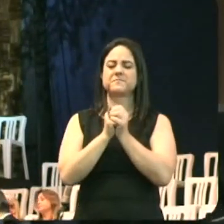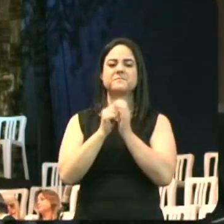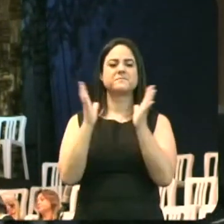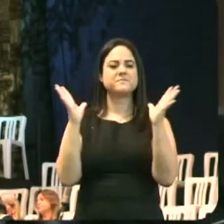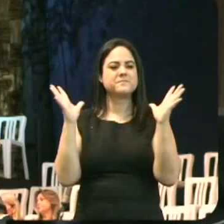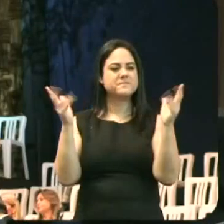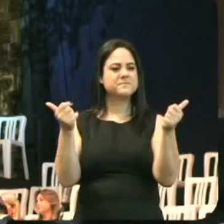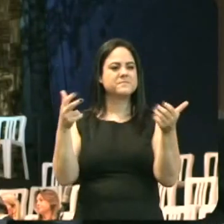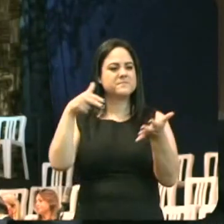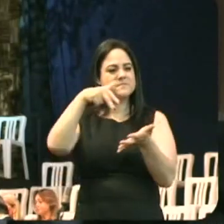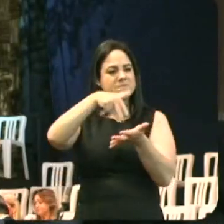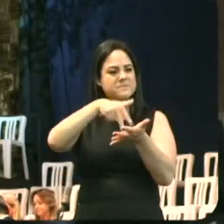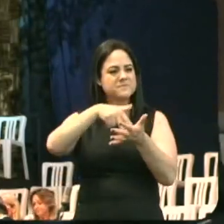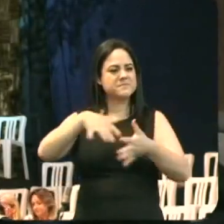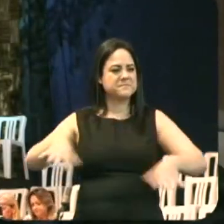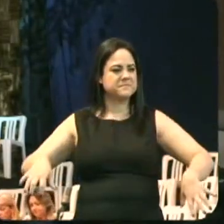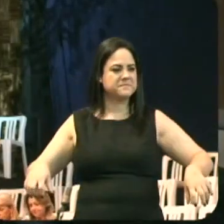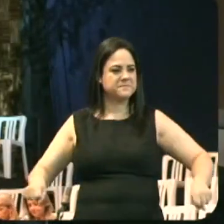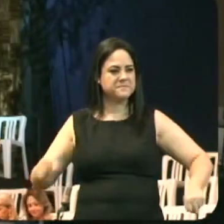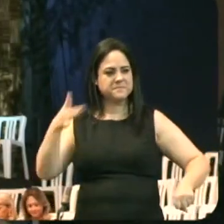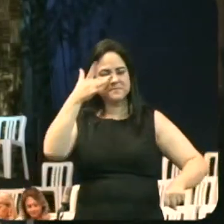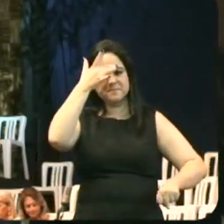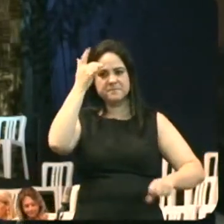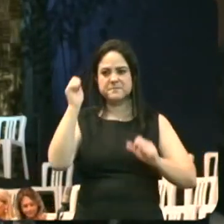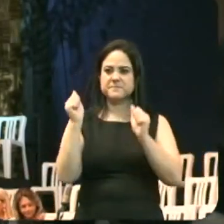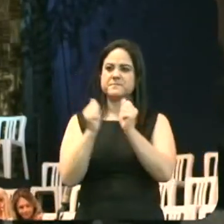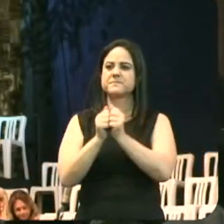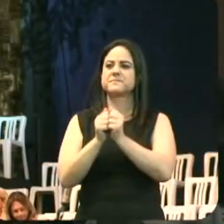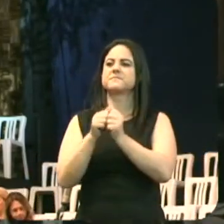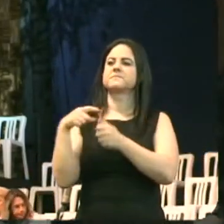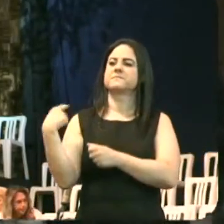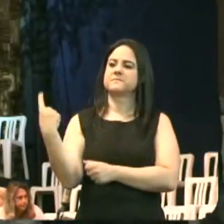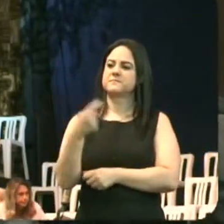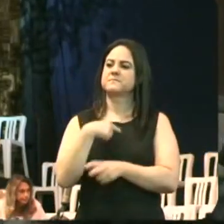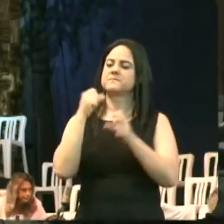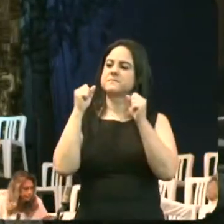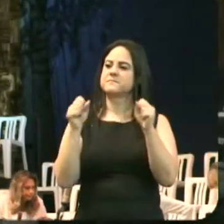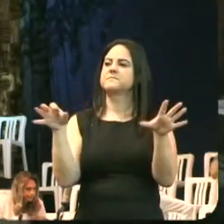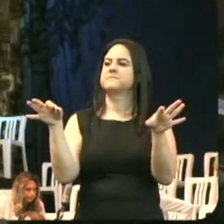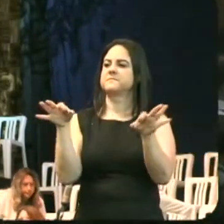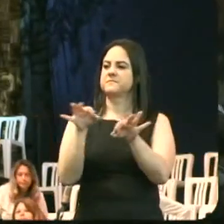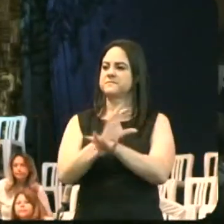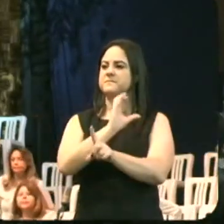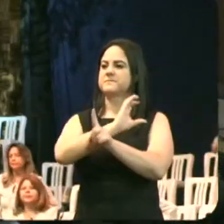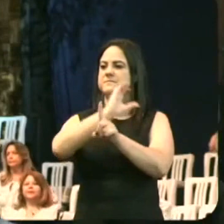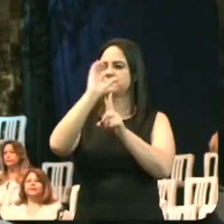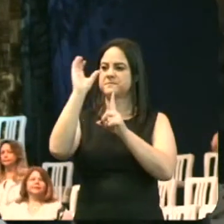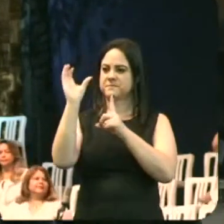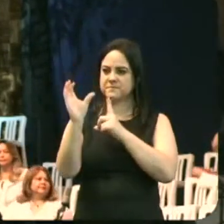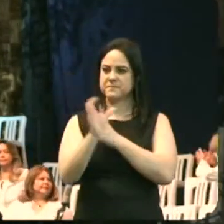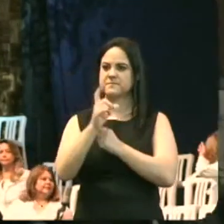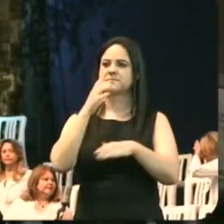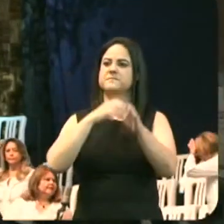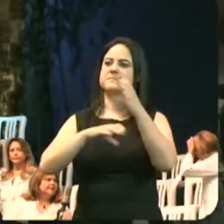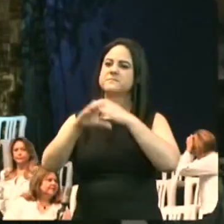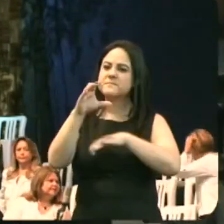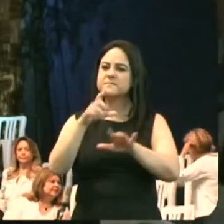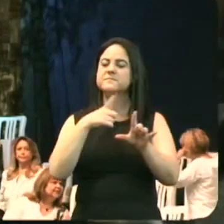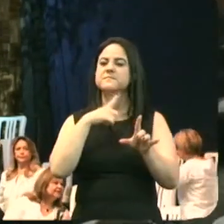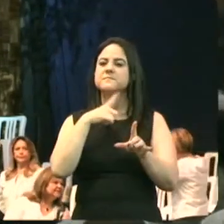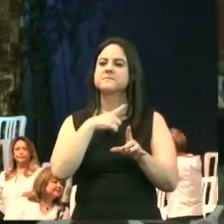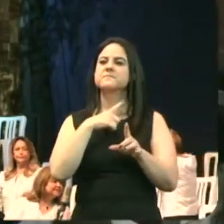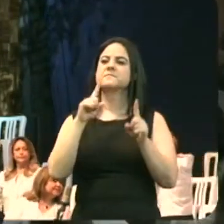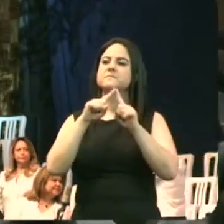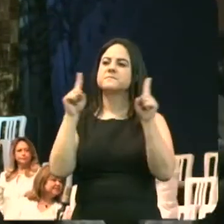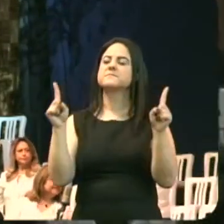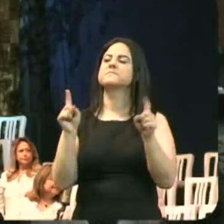o povo de Deus de pé, dá a mão para quem está perto, tá? Para a gente poder terminar esse culto. A gente vai cantar com esses moços, mas